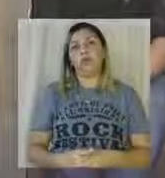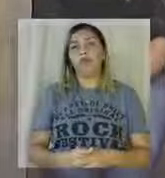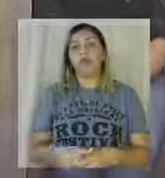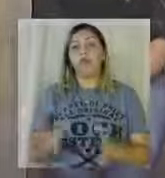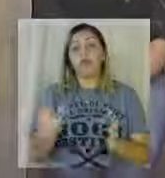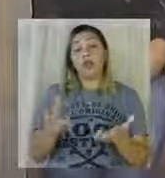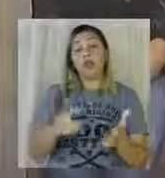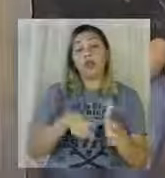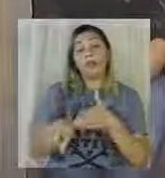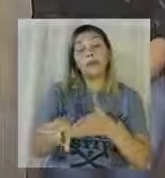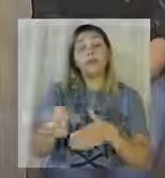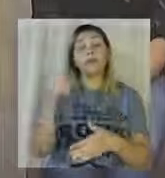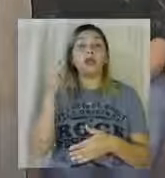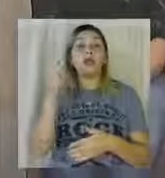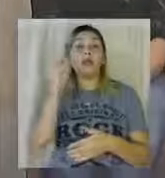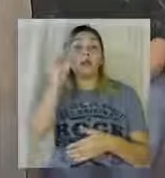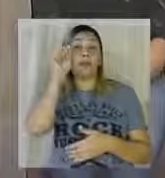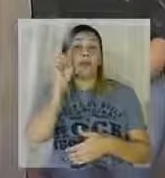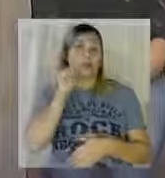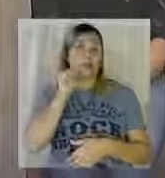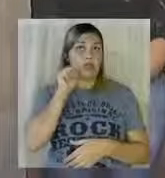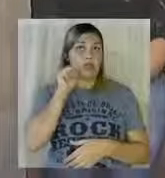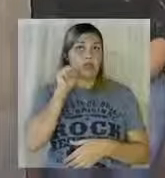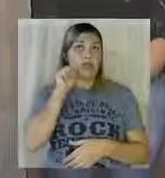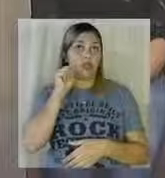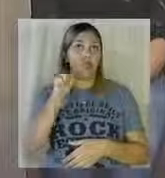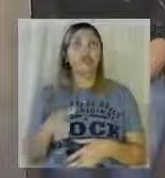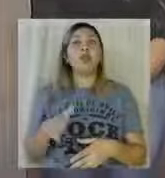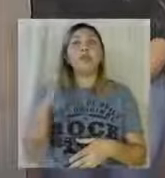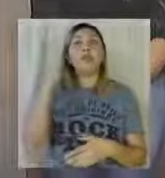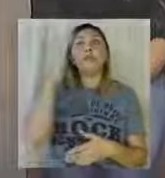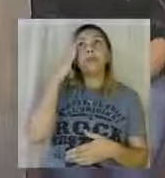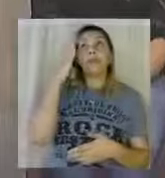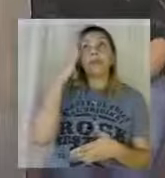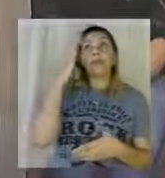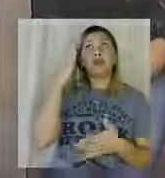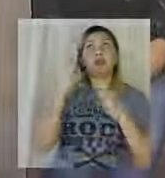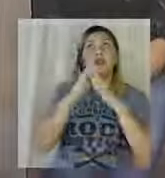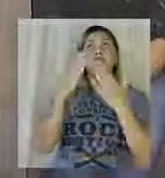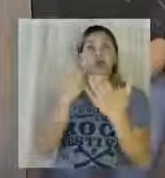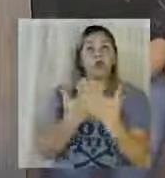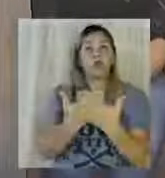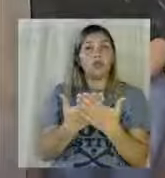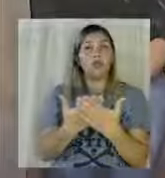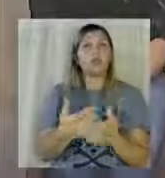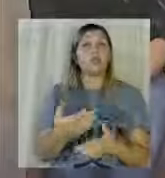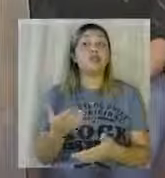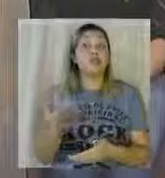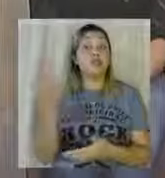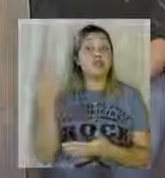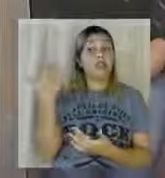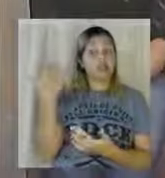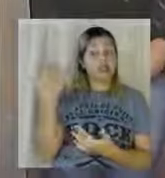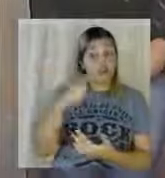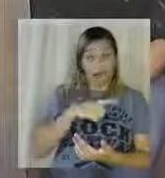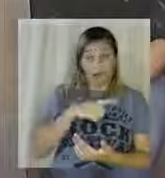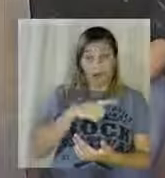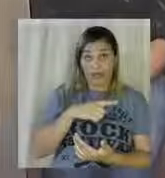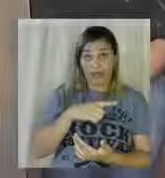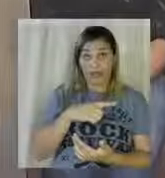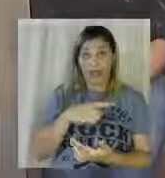Alessandra, pensando na escola que você teve, que você tem, e que você teve até o ensino médio, o que